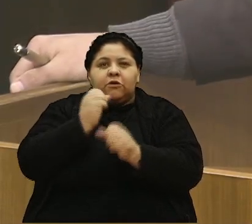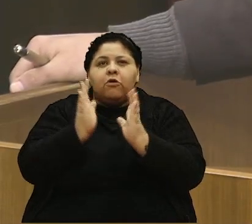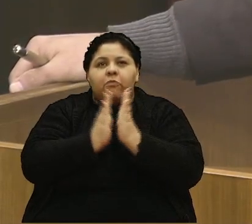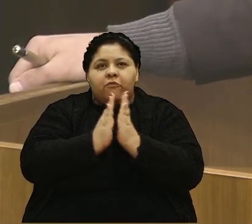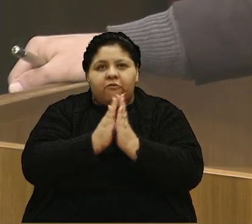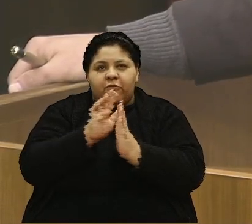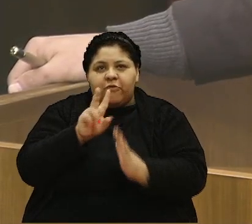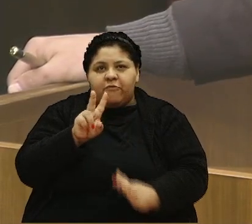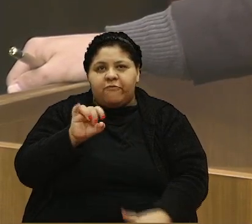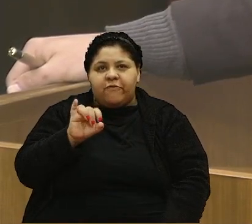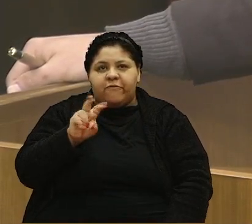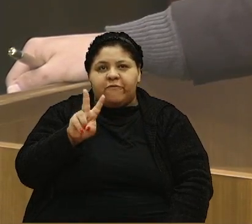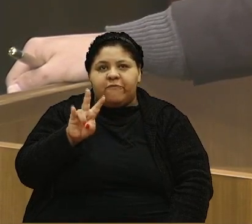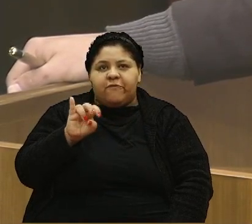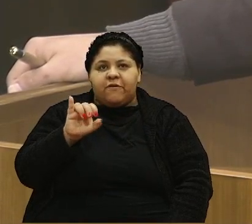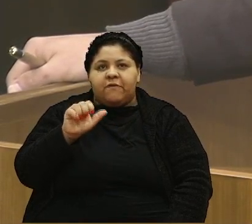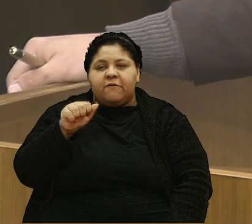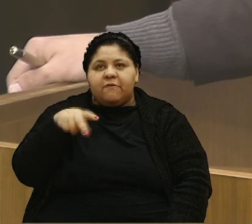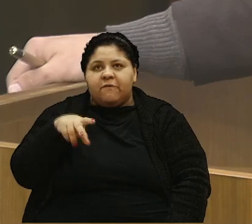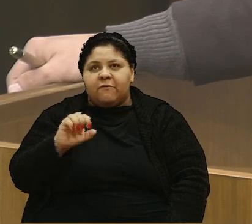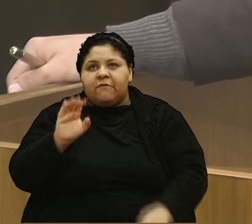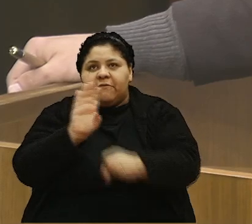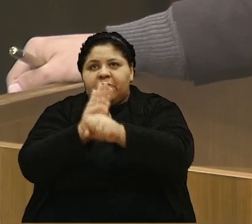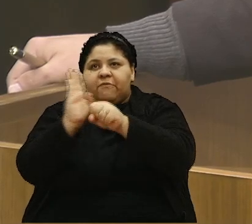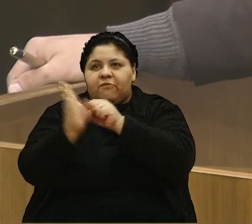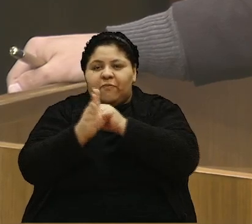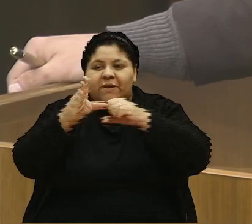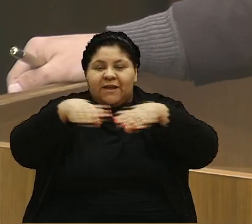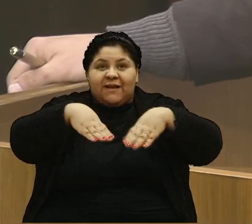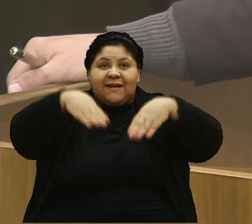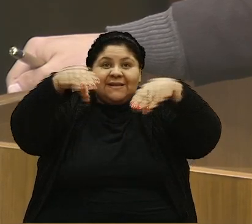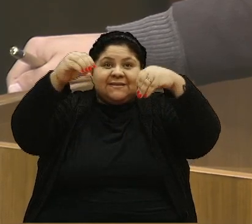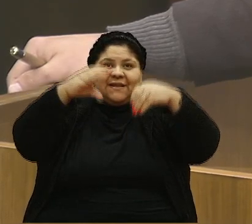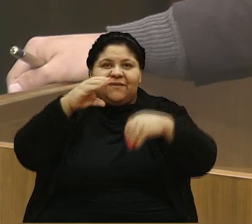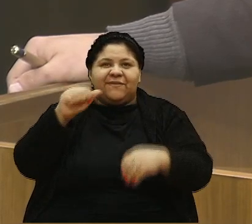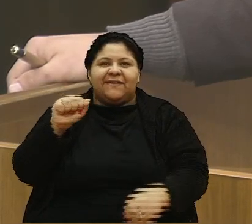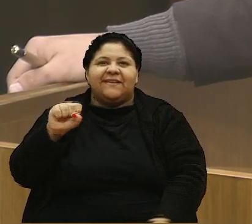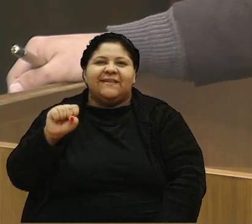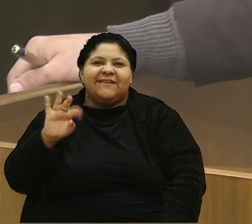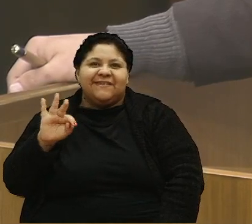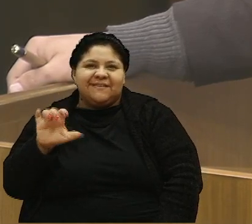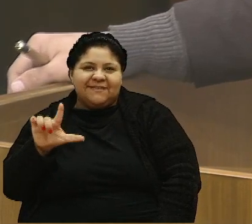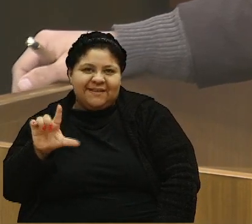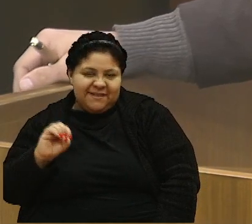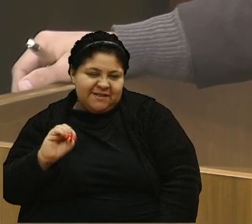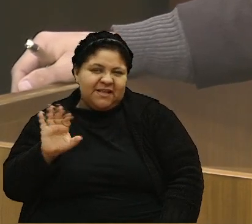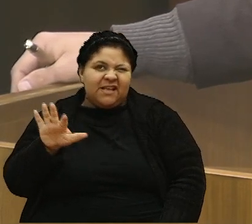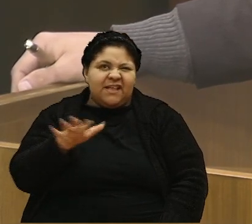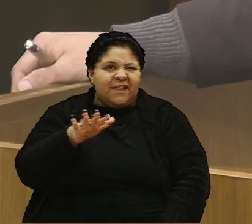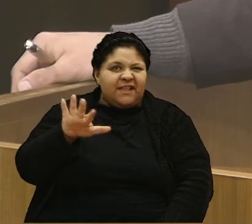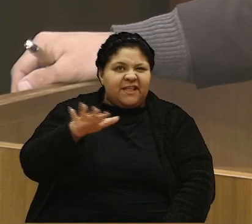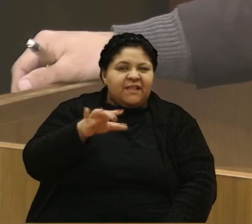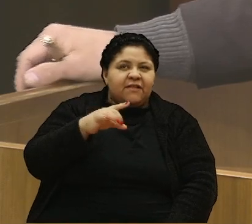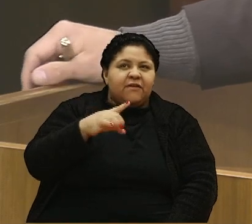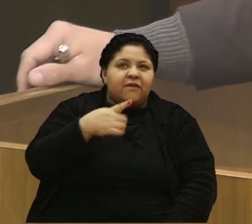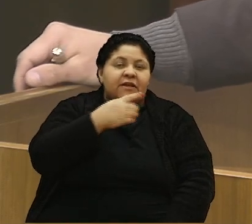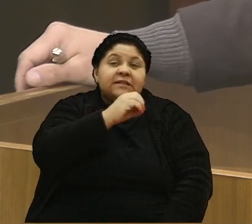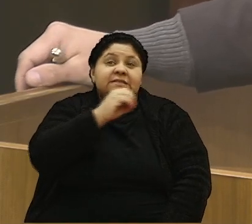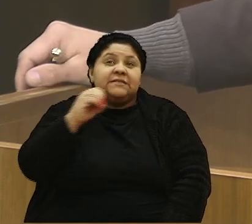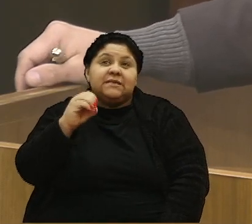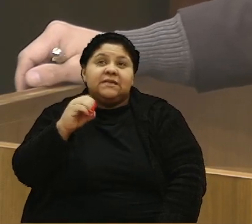Viviane, que é no bairro Castelo, que é aproximadamente 100